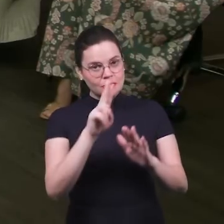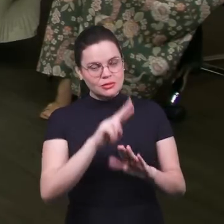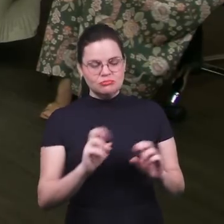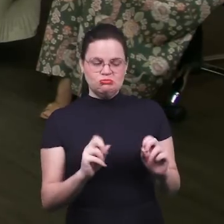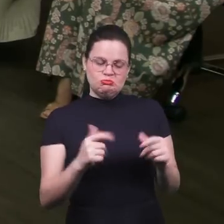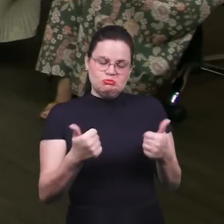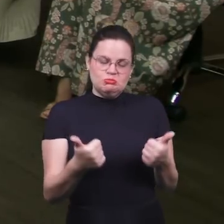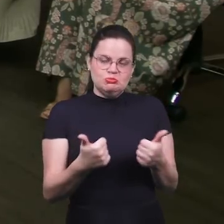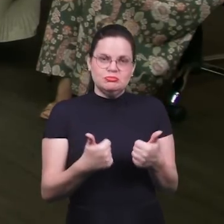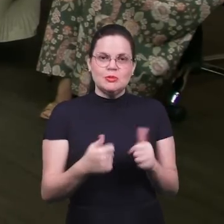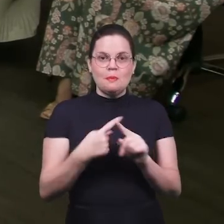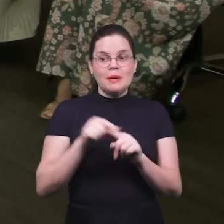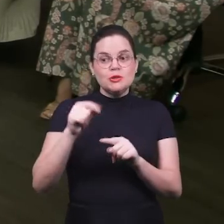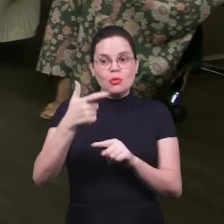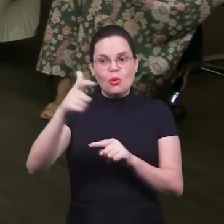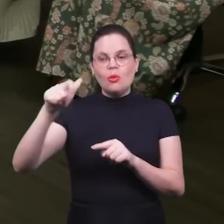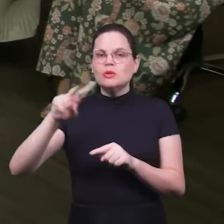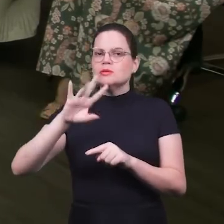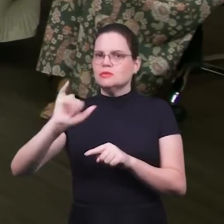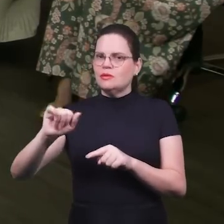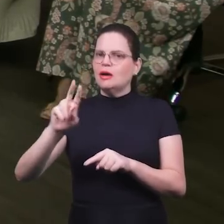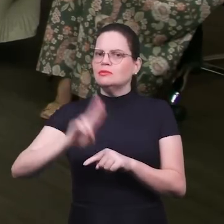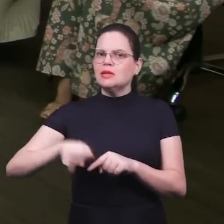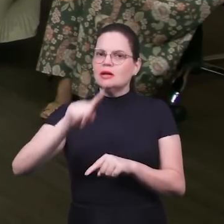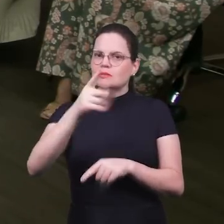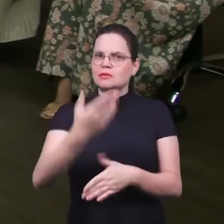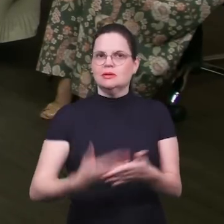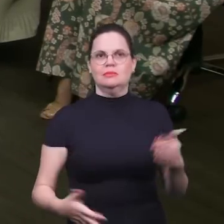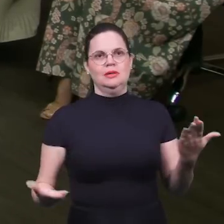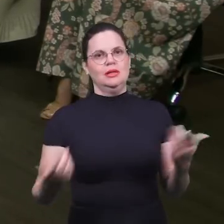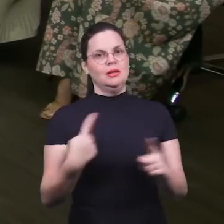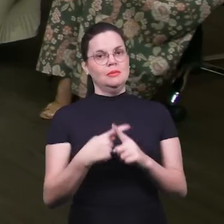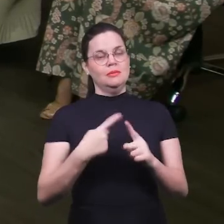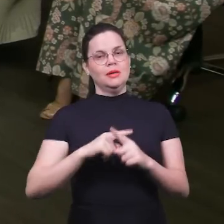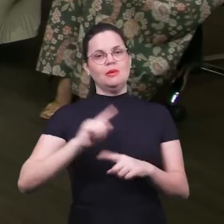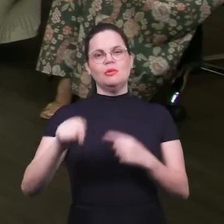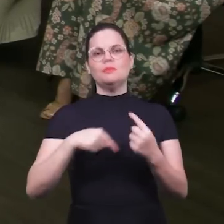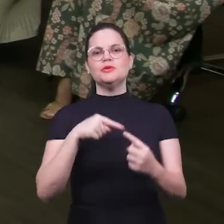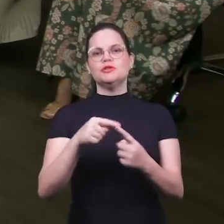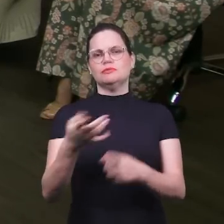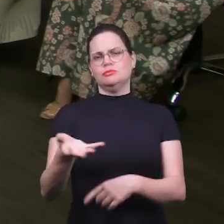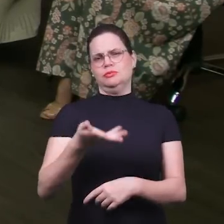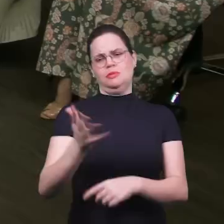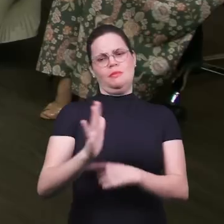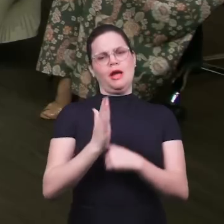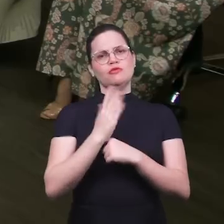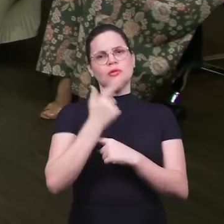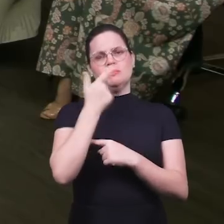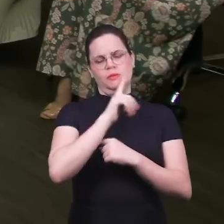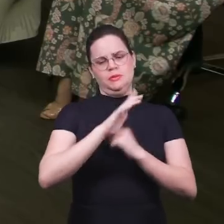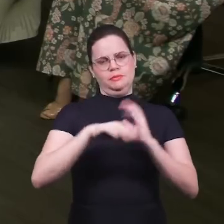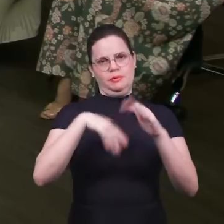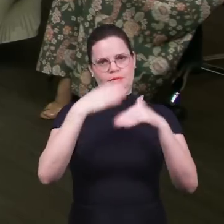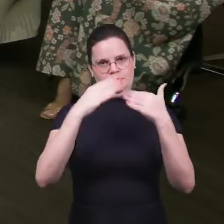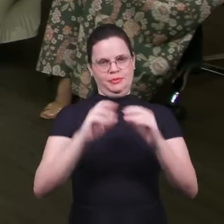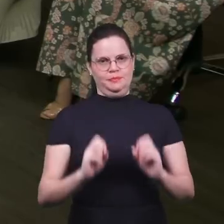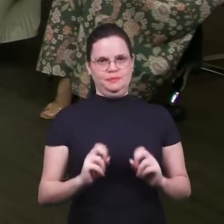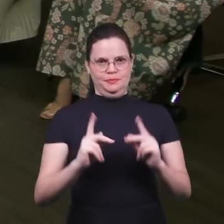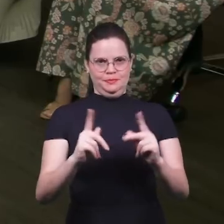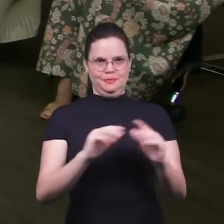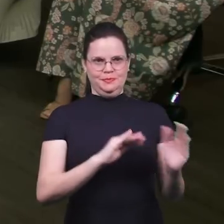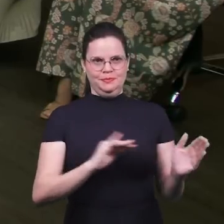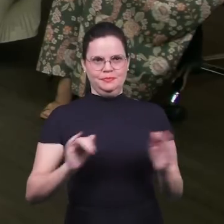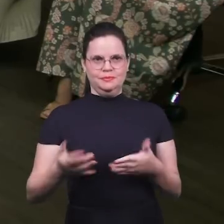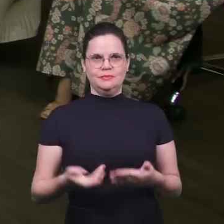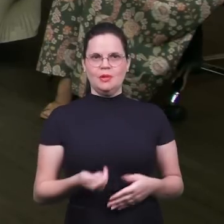processo o objetivo é de agilização do processo, como o Léo já falou aqui. Muito bem. Bom, a gente já está